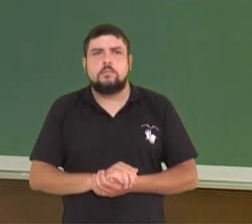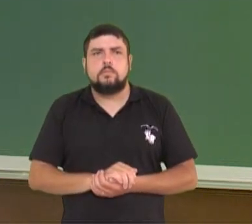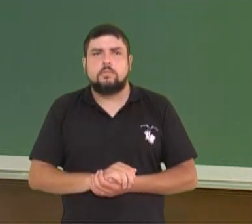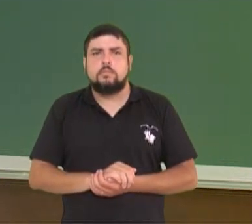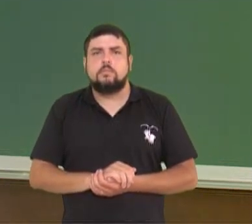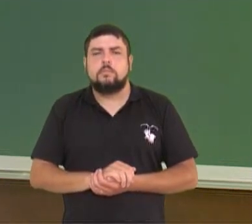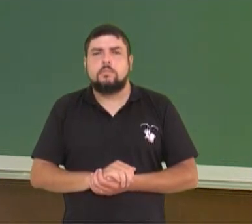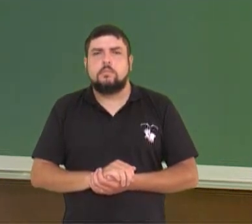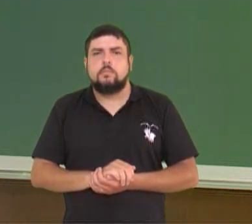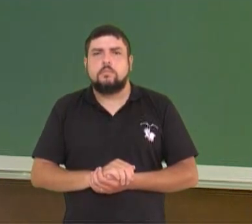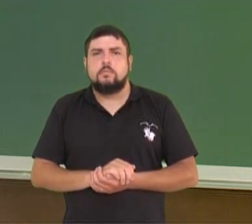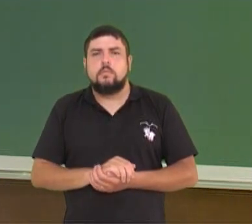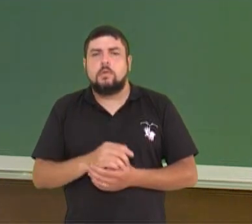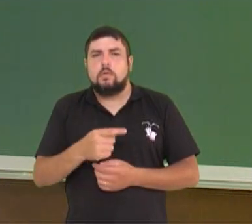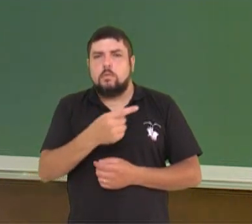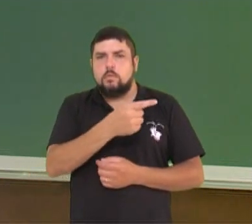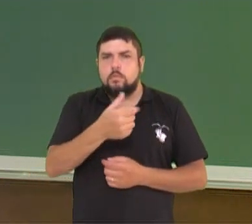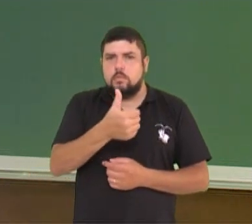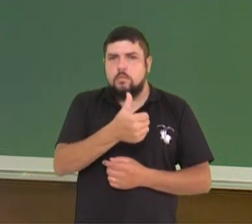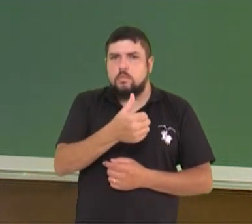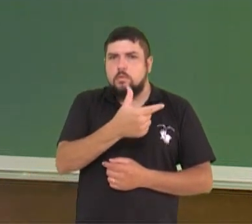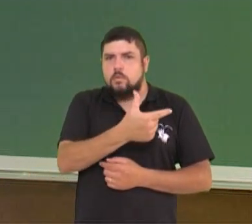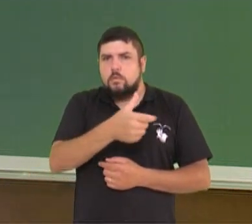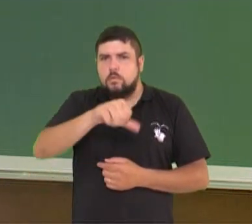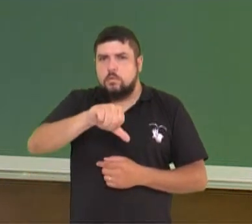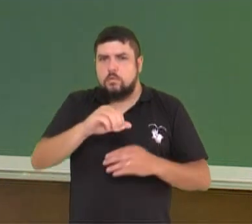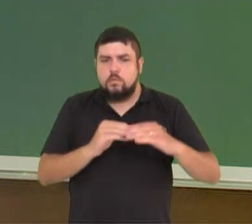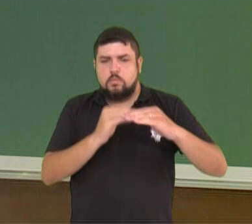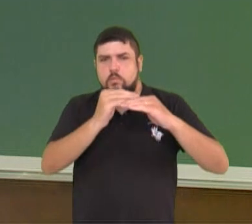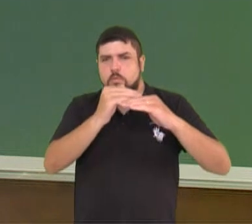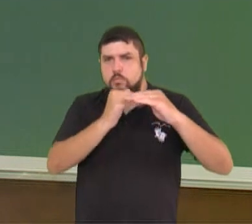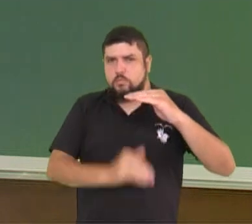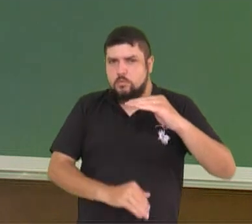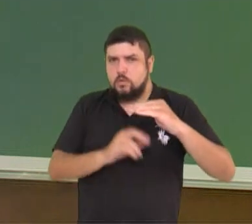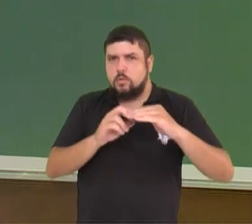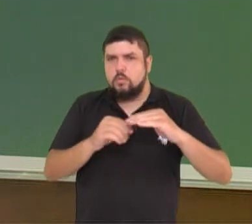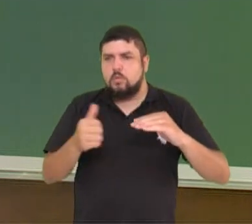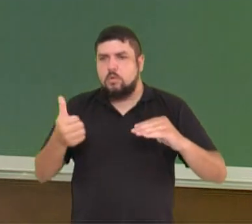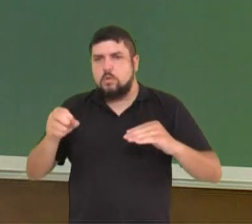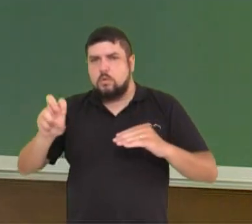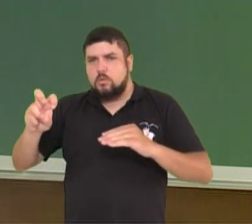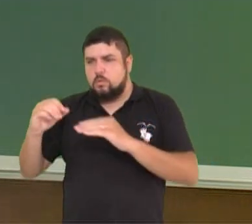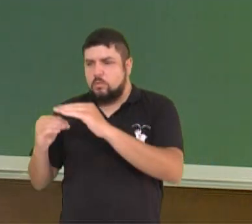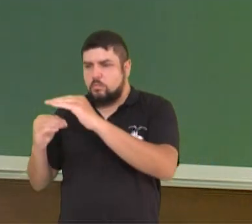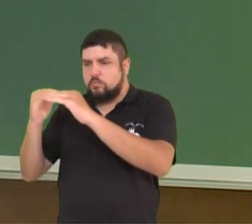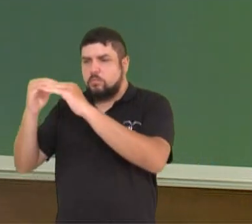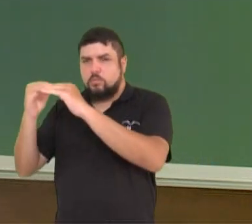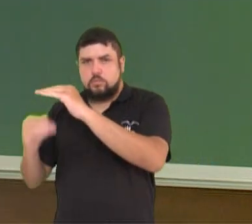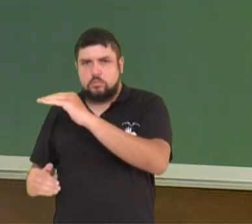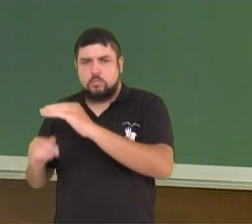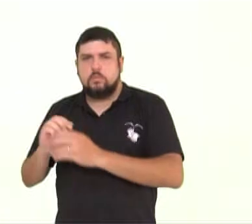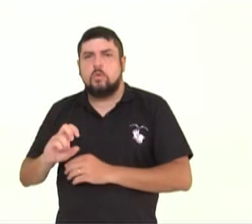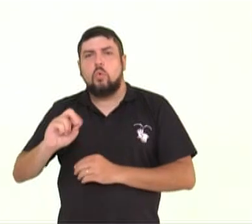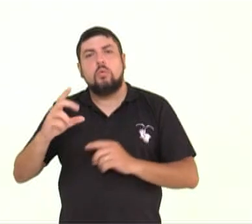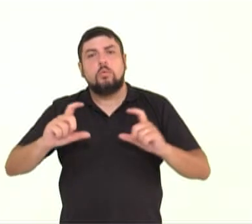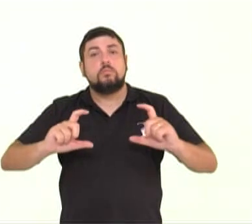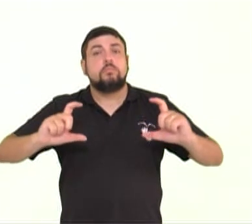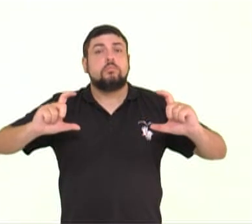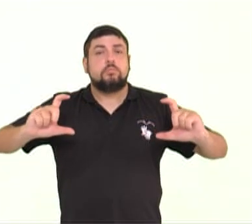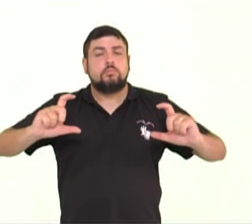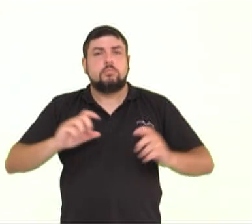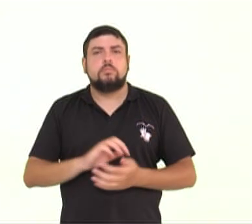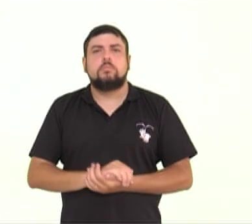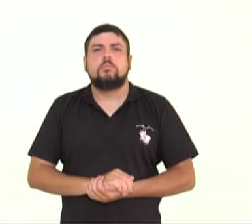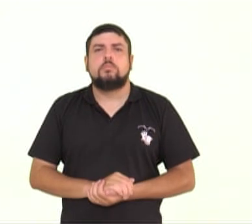é igual a menos 29 e também é igual a 105. Ou ainda podemos fazer por colchetes, aqui ó, vai de